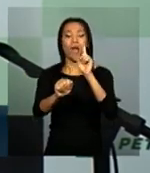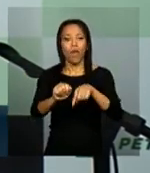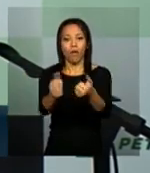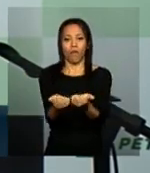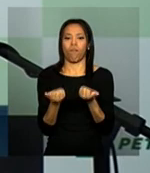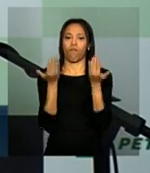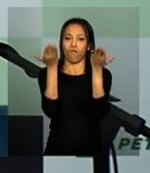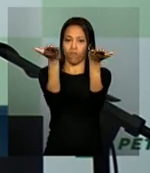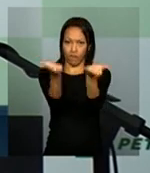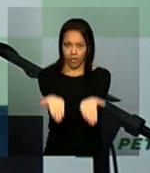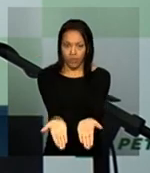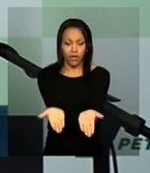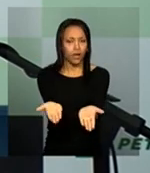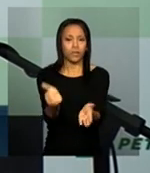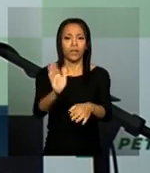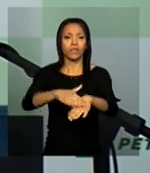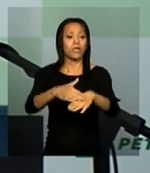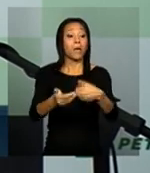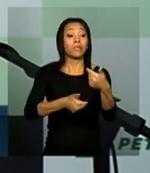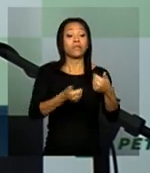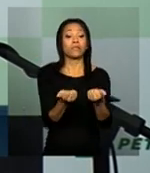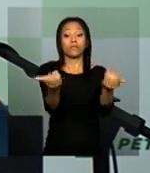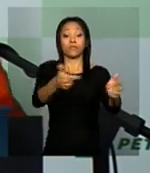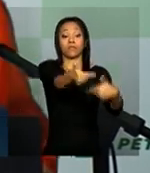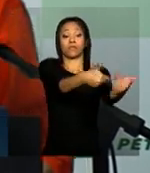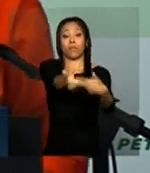ofertada pelo trabalho do Brasil.